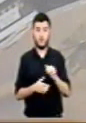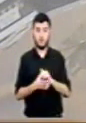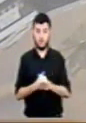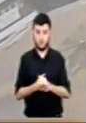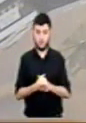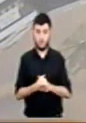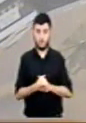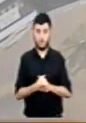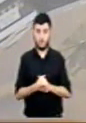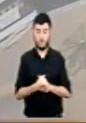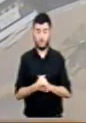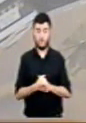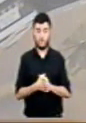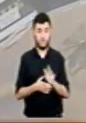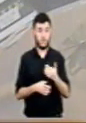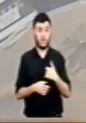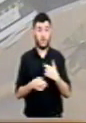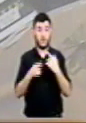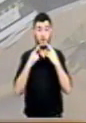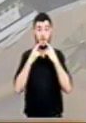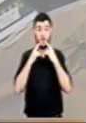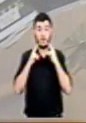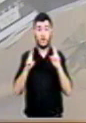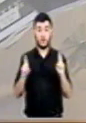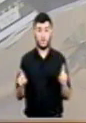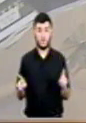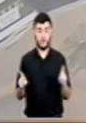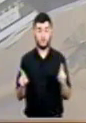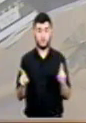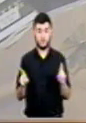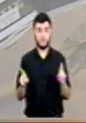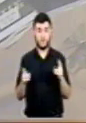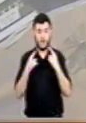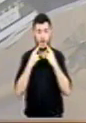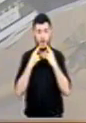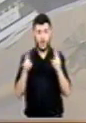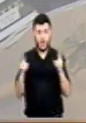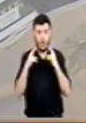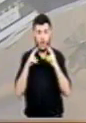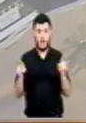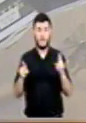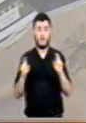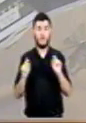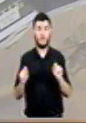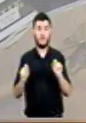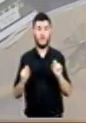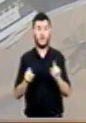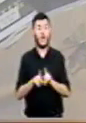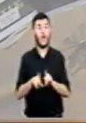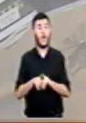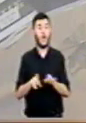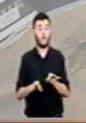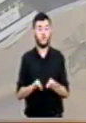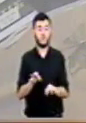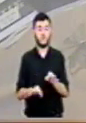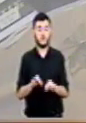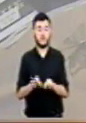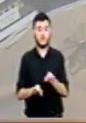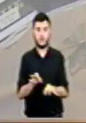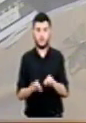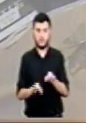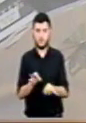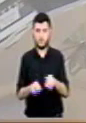este feito, reclamação em face de ato imputado ao juízo da 10ª Vara Federal da